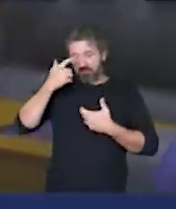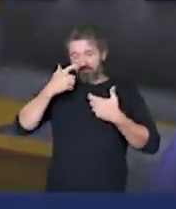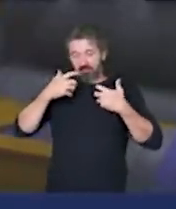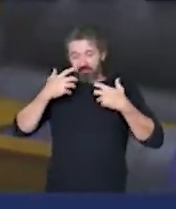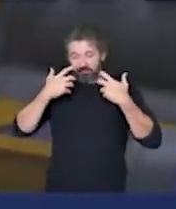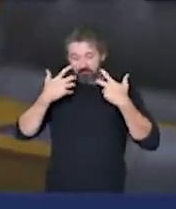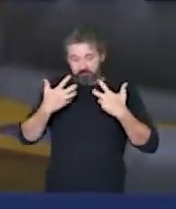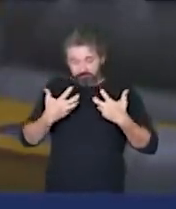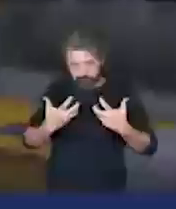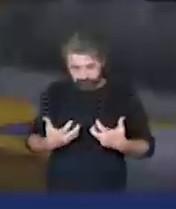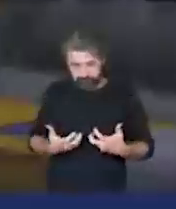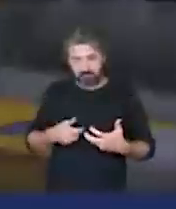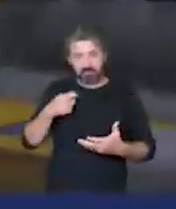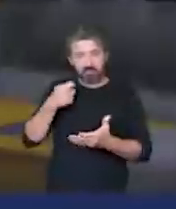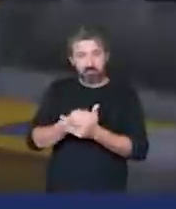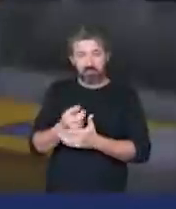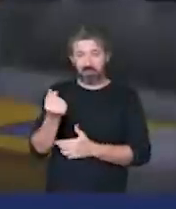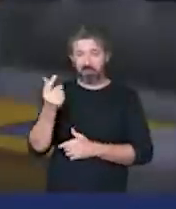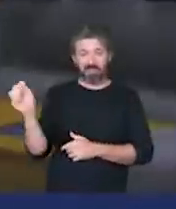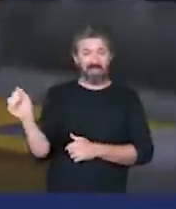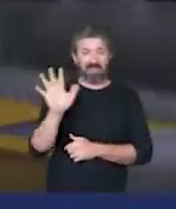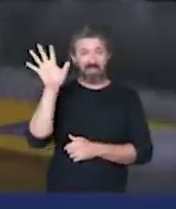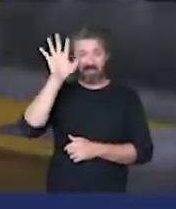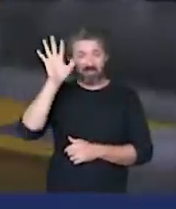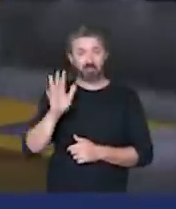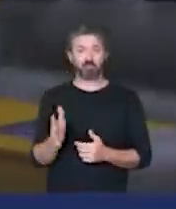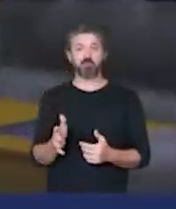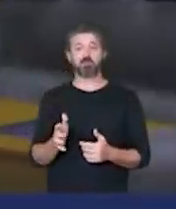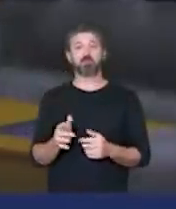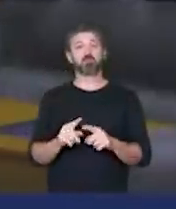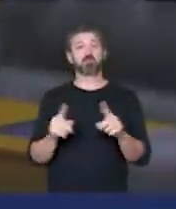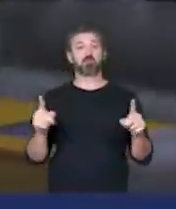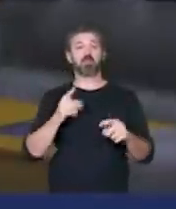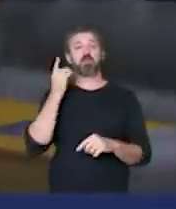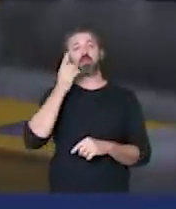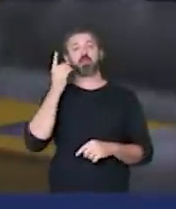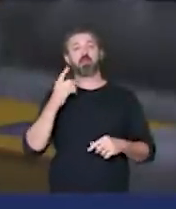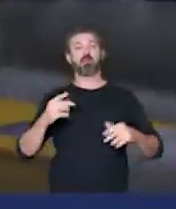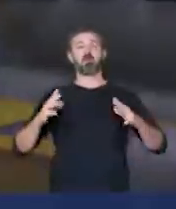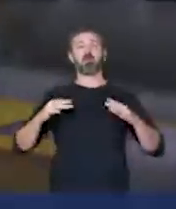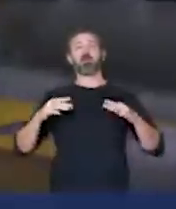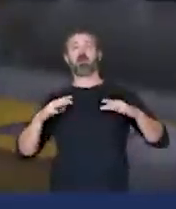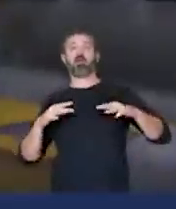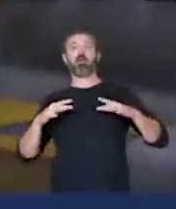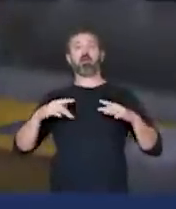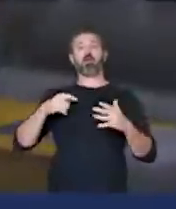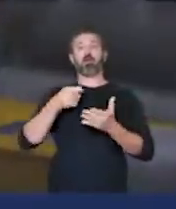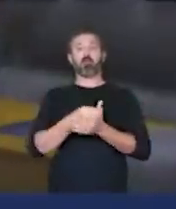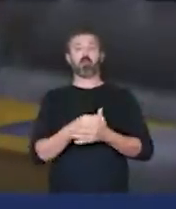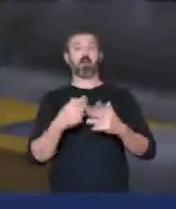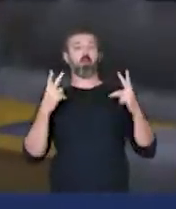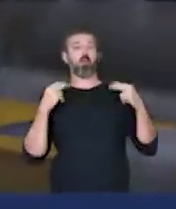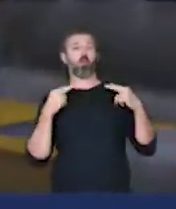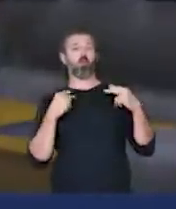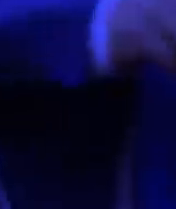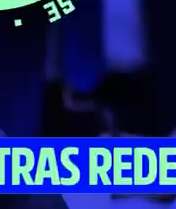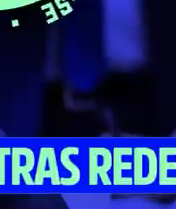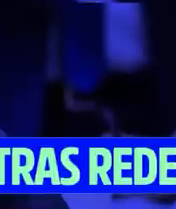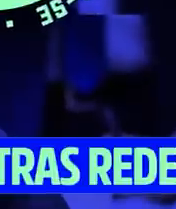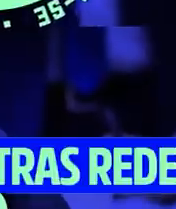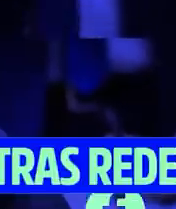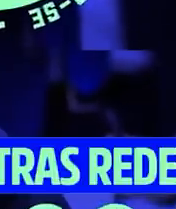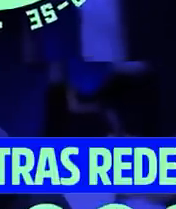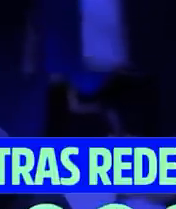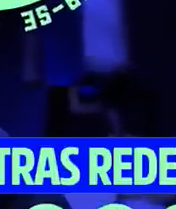exausto, pagando uma tarifa exorbitante, enquanto o parlamentar está aqui, pago com o seu motorista e o seu carro com dinheiro público.